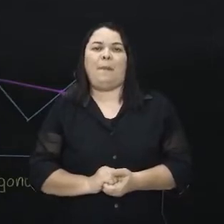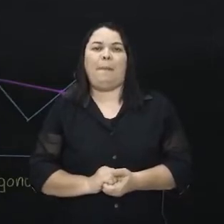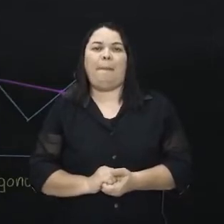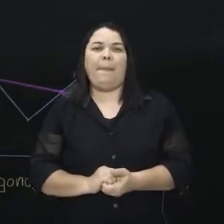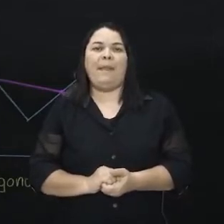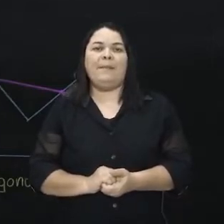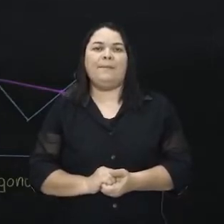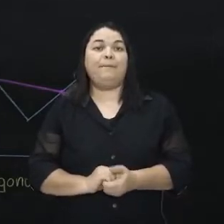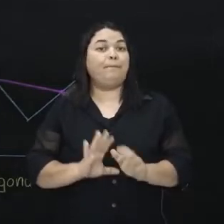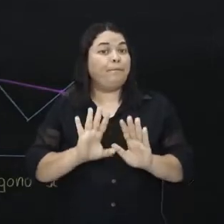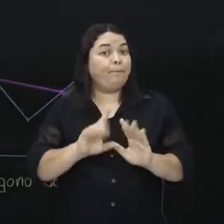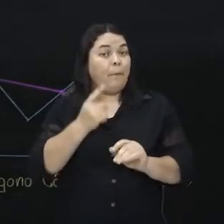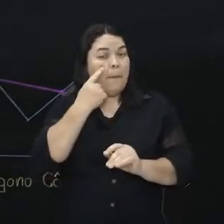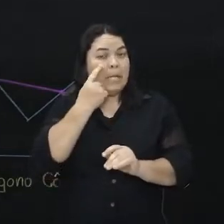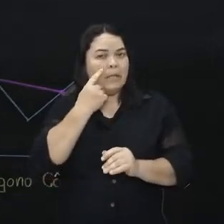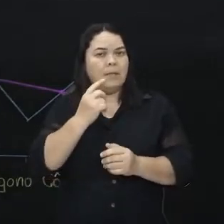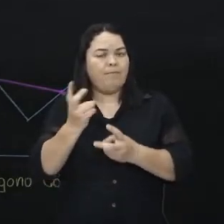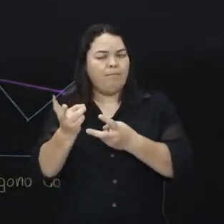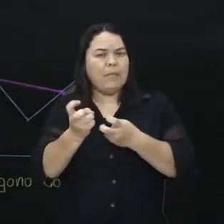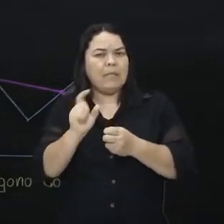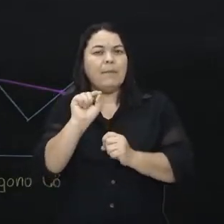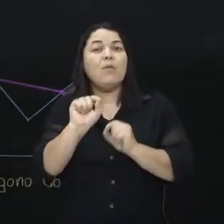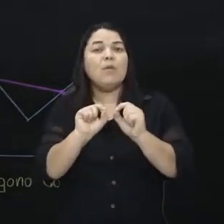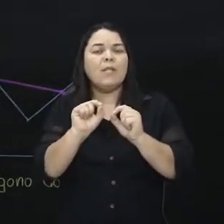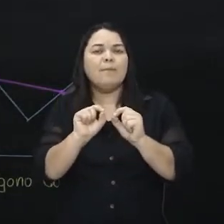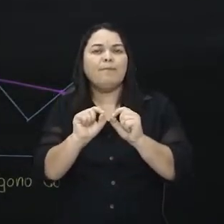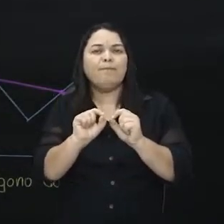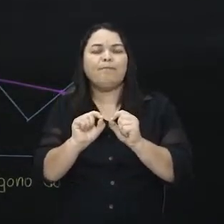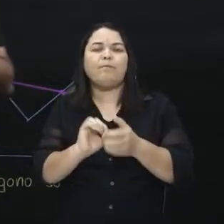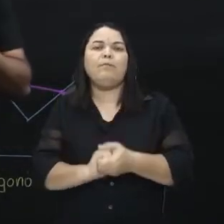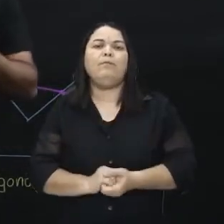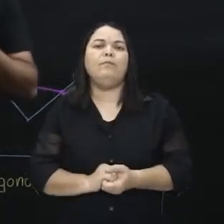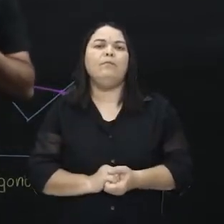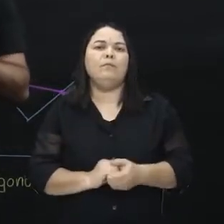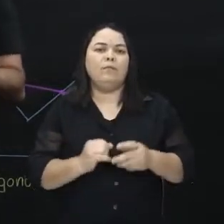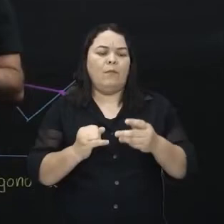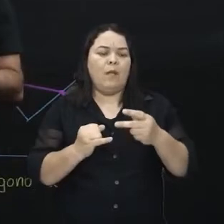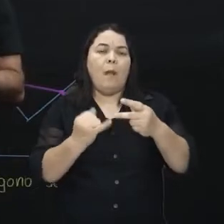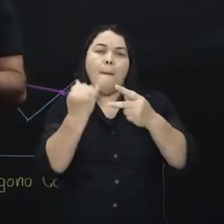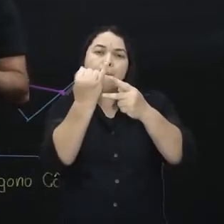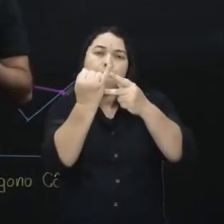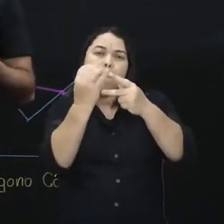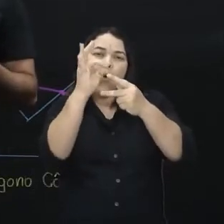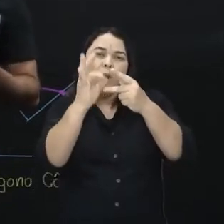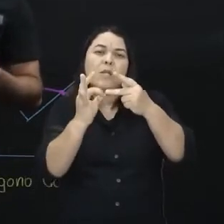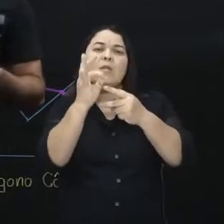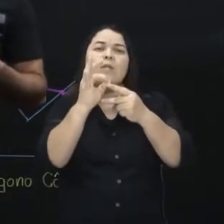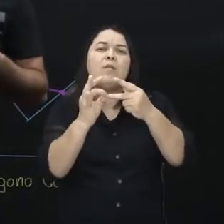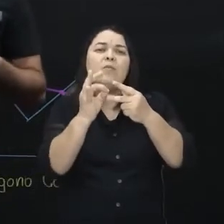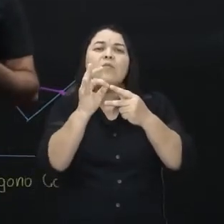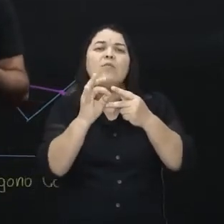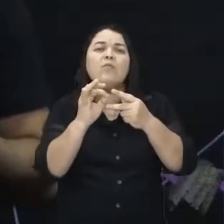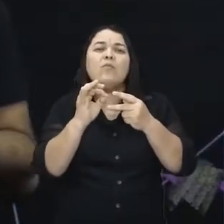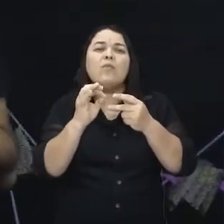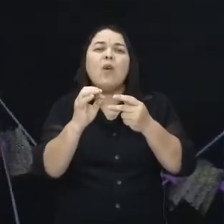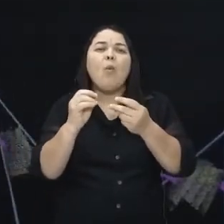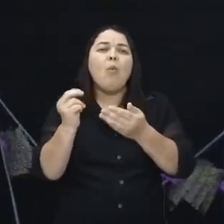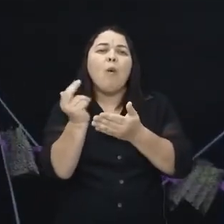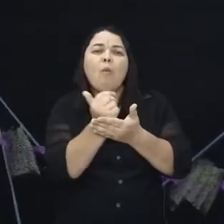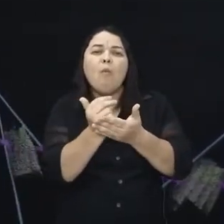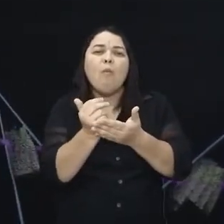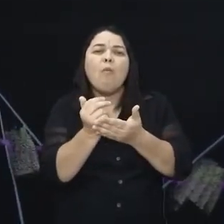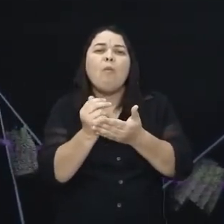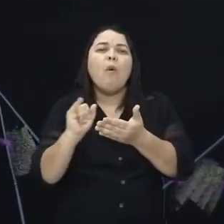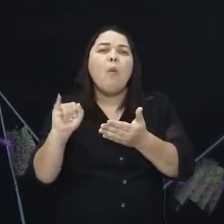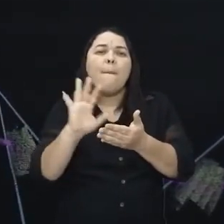perceber, pessoal, é o seguinte, polígono é uma figura bidimensional. O que é isso? Ela só tem